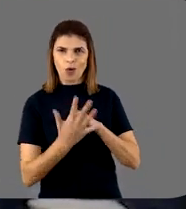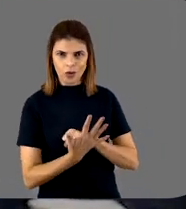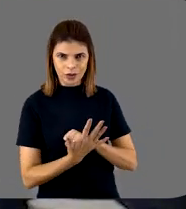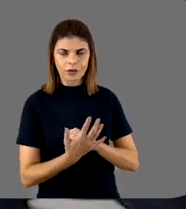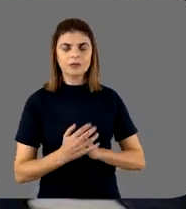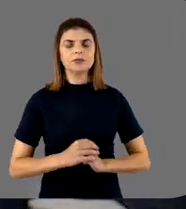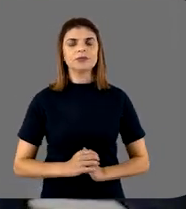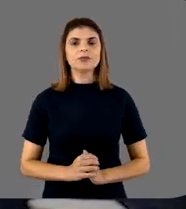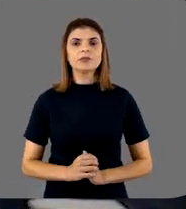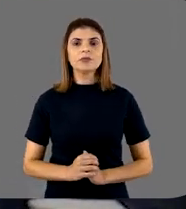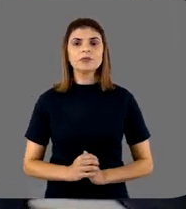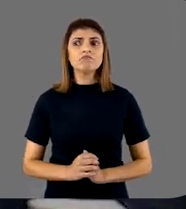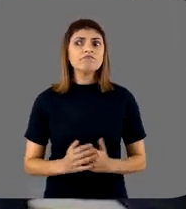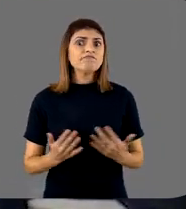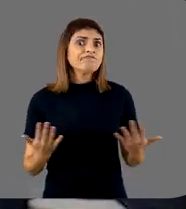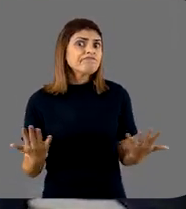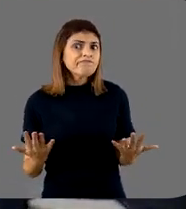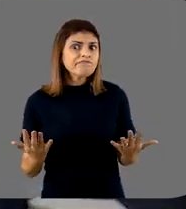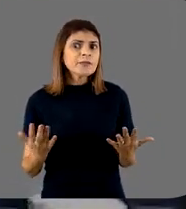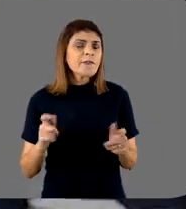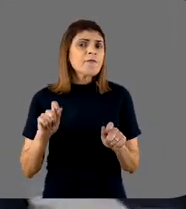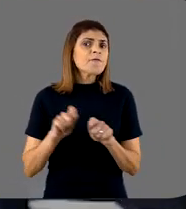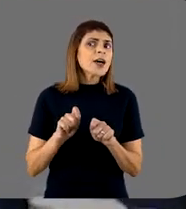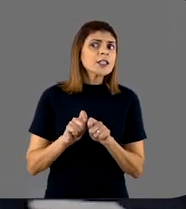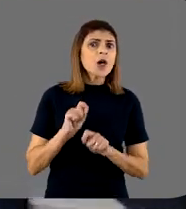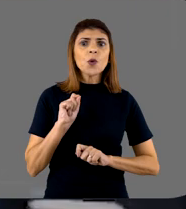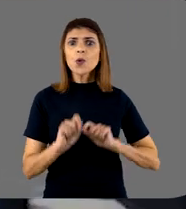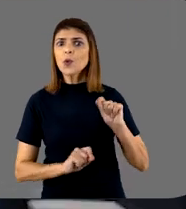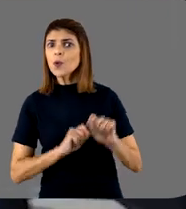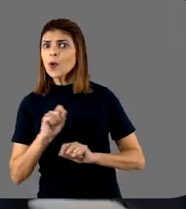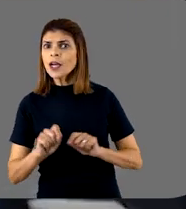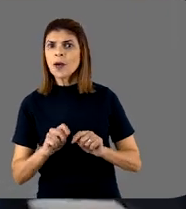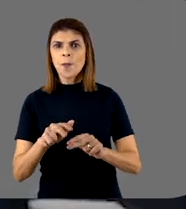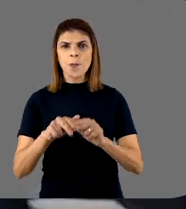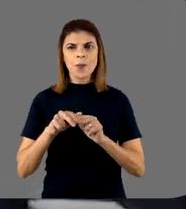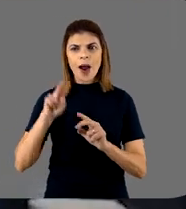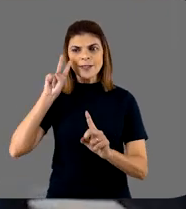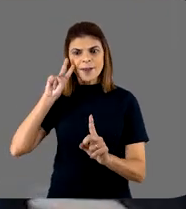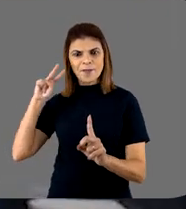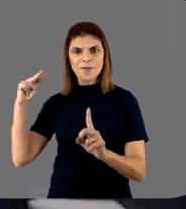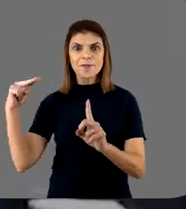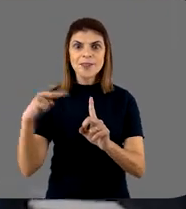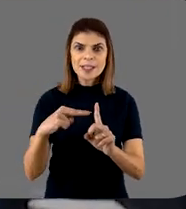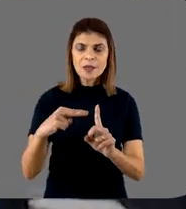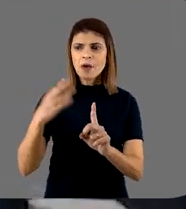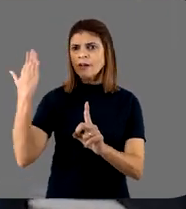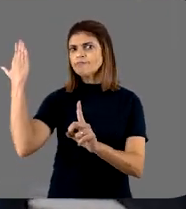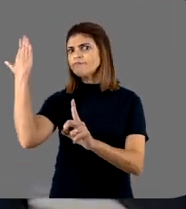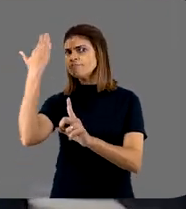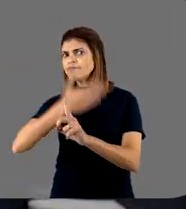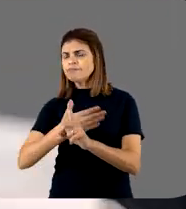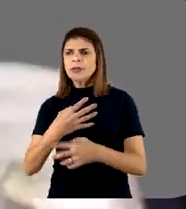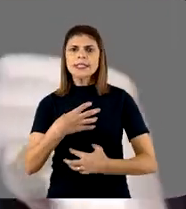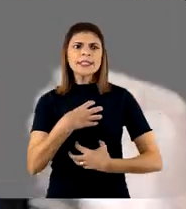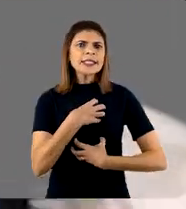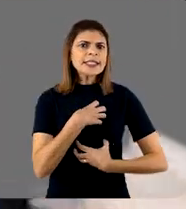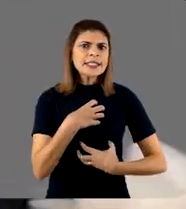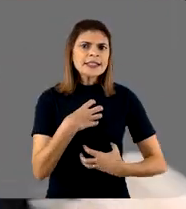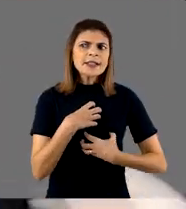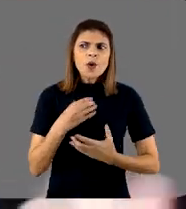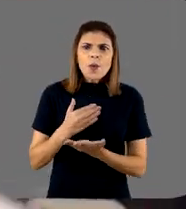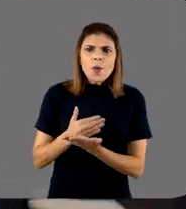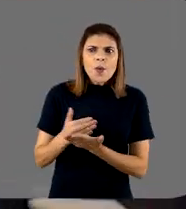coronavírus. E aí, né, o que fazer, não só com a visibilidade, mas com aquele